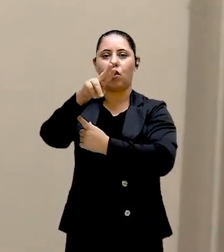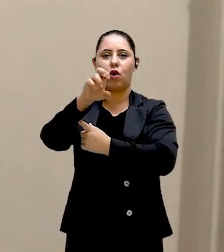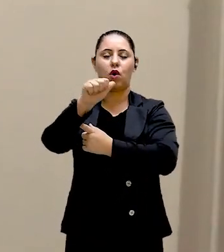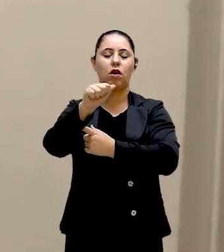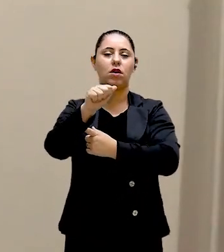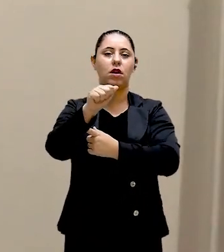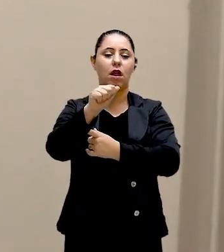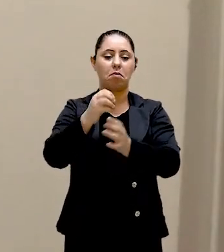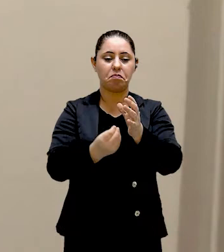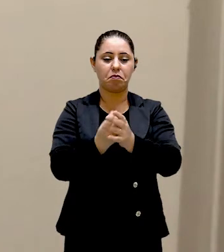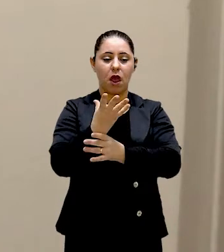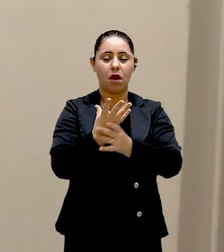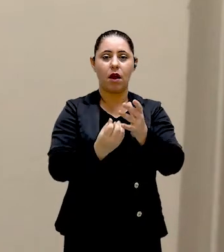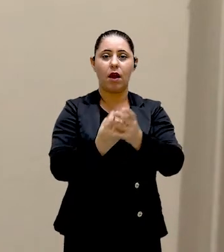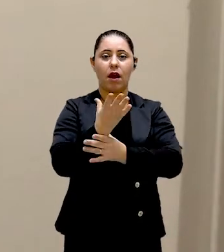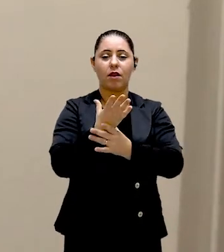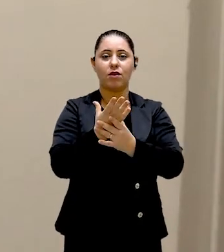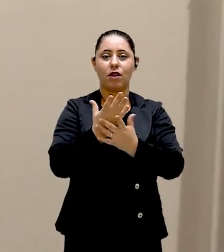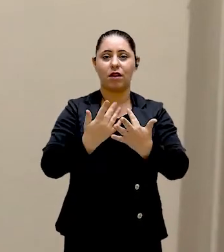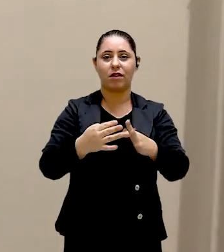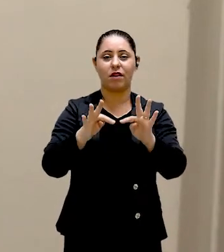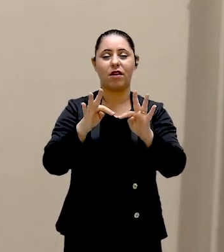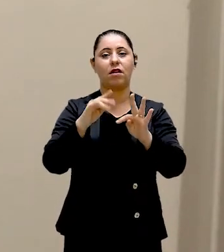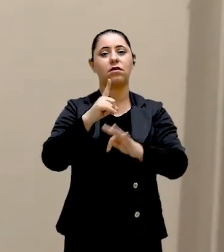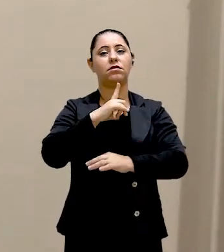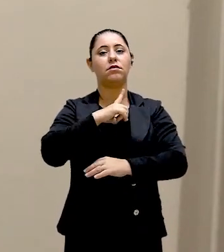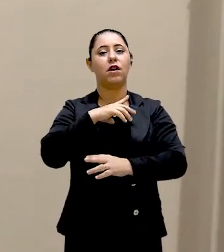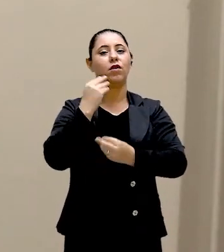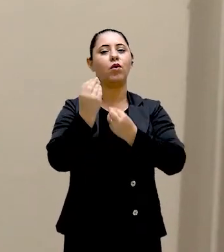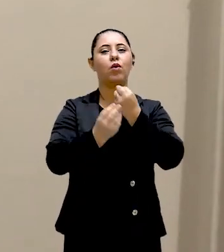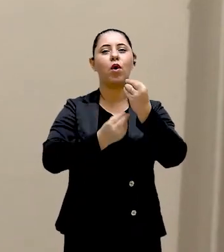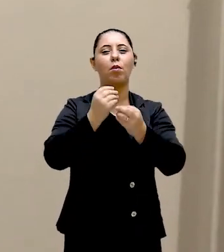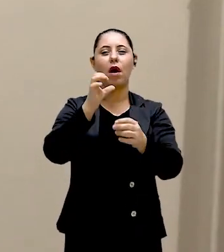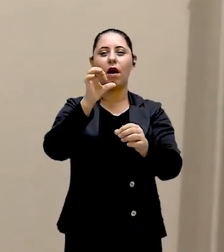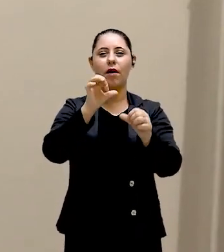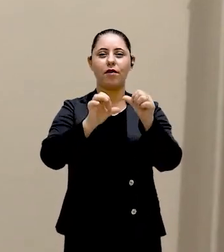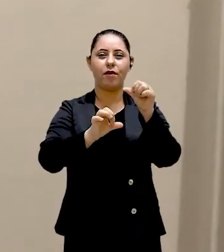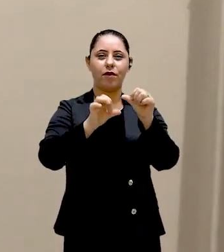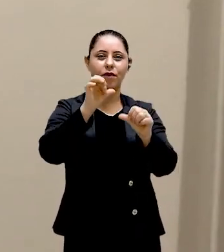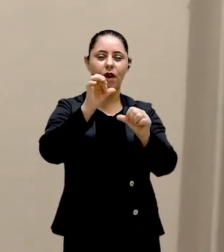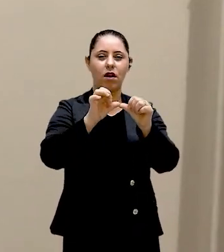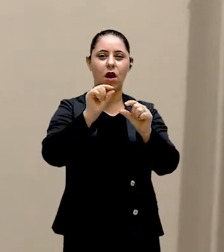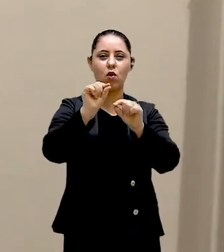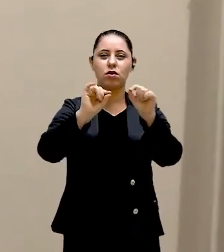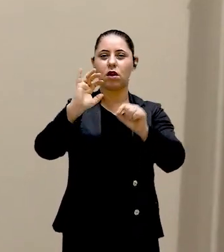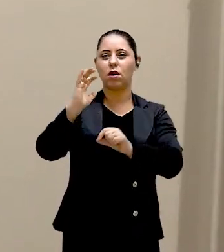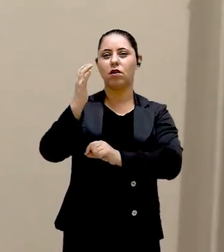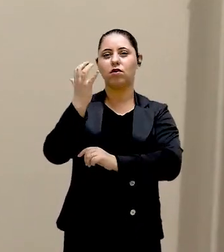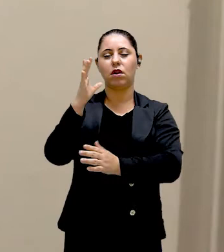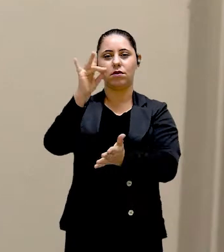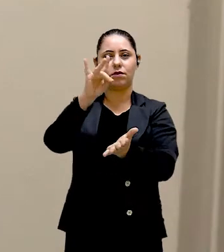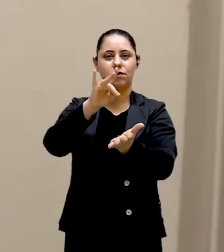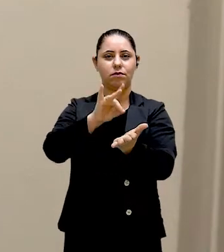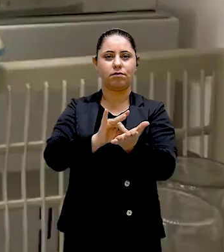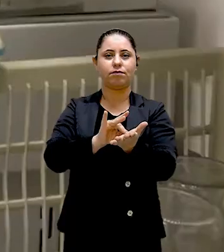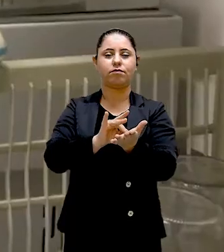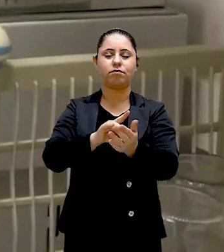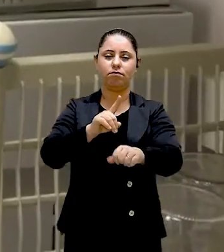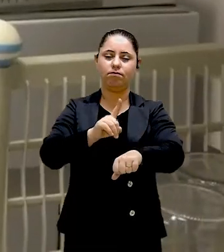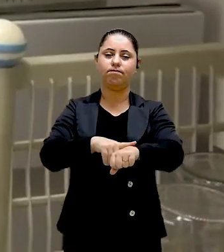reconstituída, nós temos como avaliar, né, o que acontece realmente ali naquele